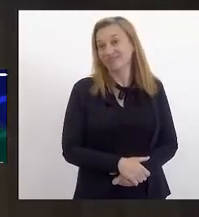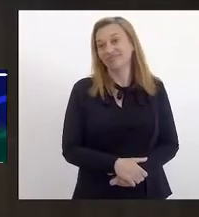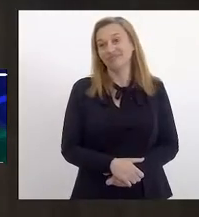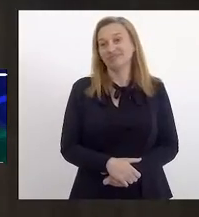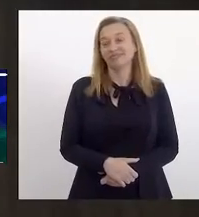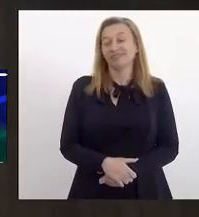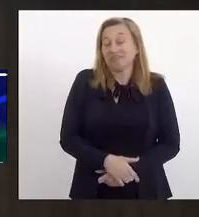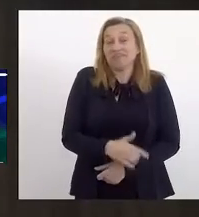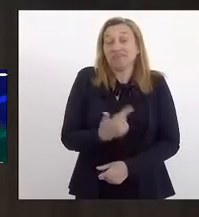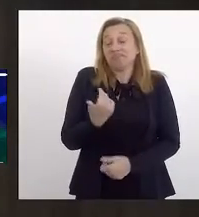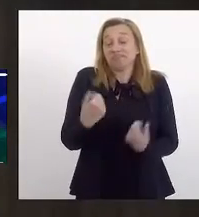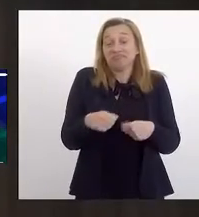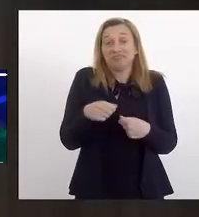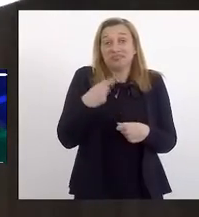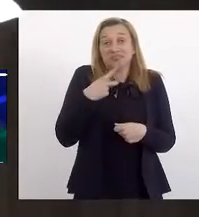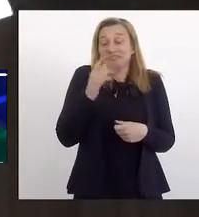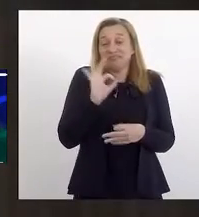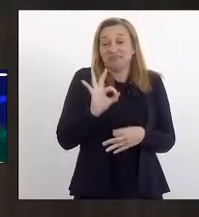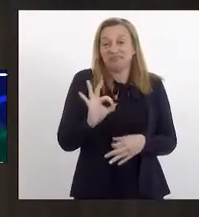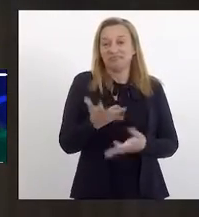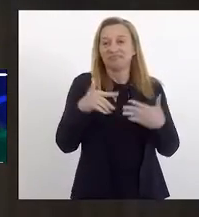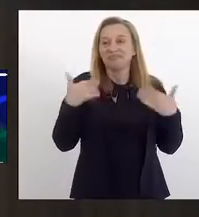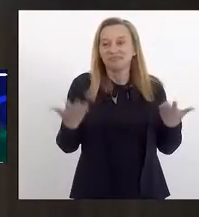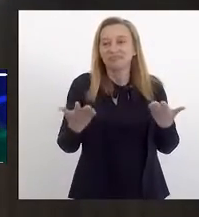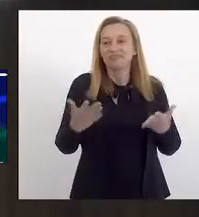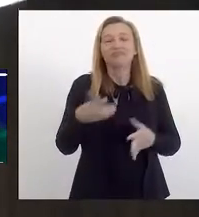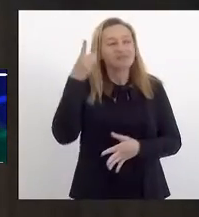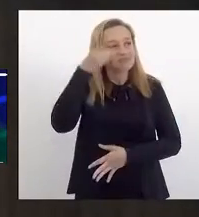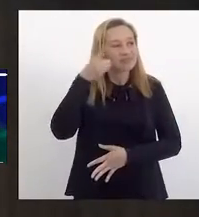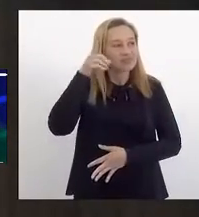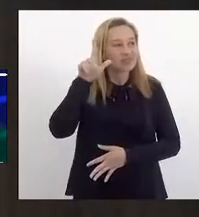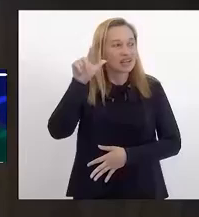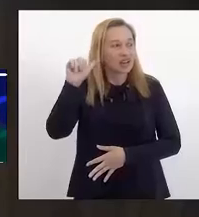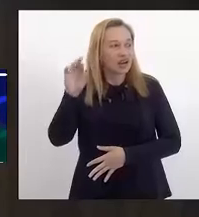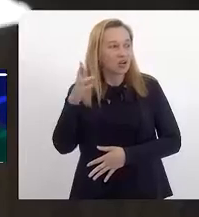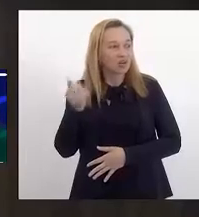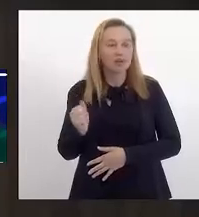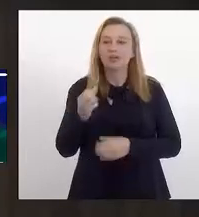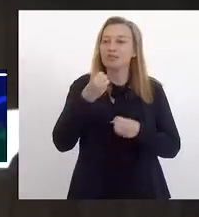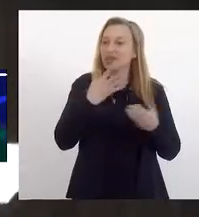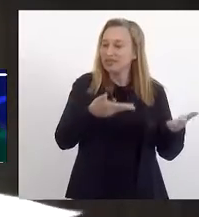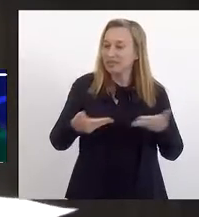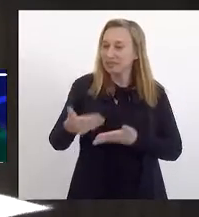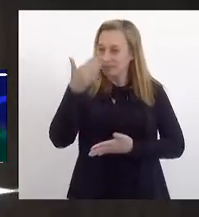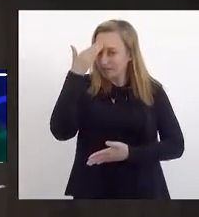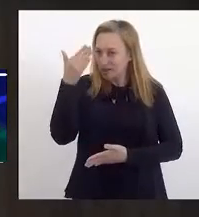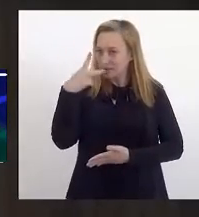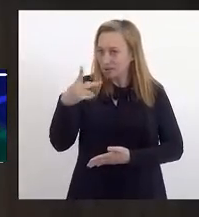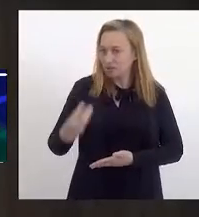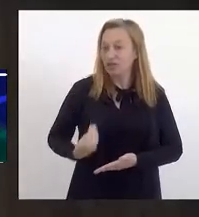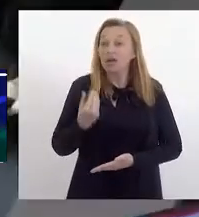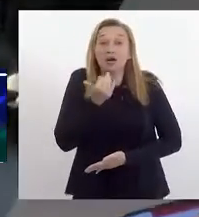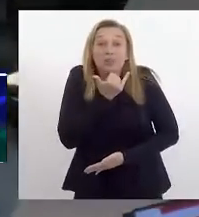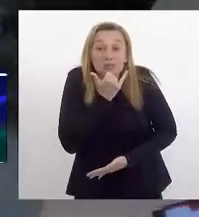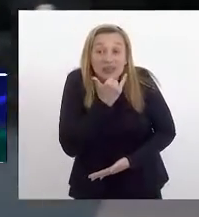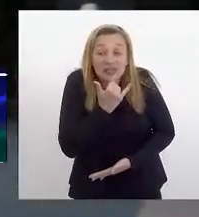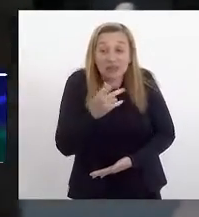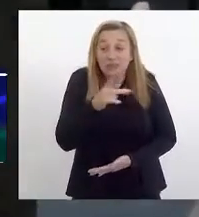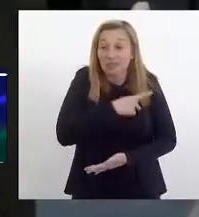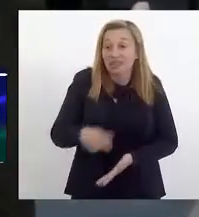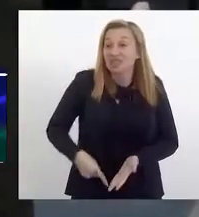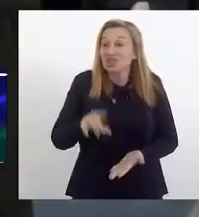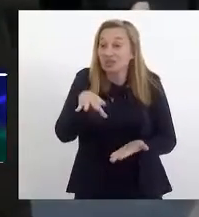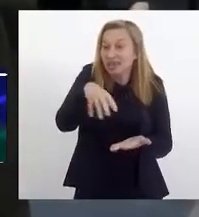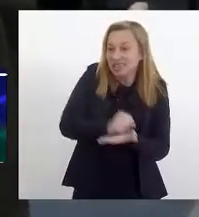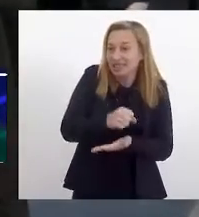Não precisa dizer mais nada. Então, mas a deputada Laura Carneiro, sempre muito bem-vinda, muito obrigado pela sua presença. Perdão, presidente, era só para fazer o